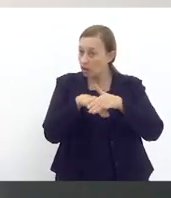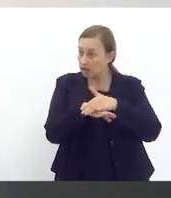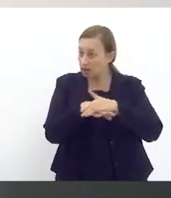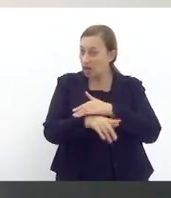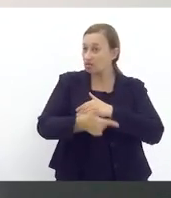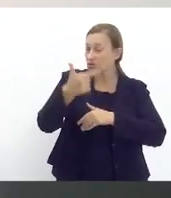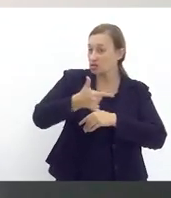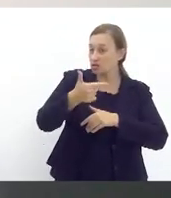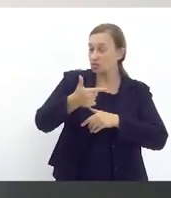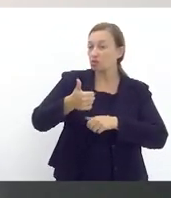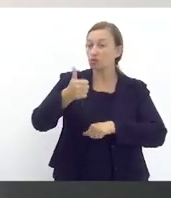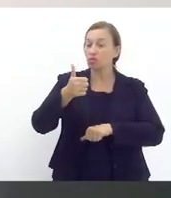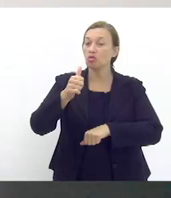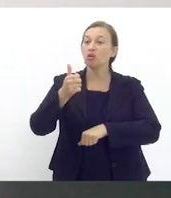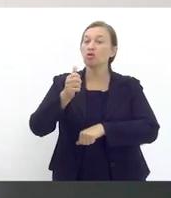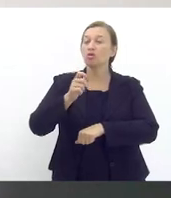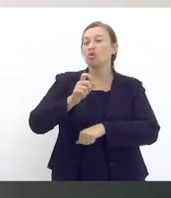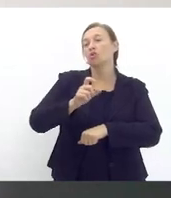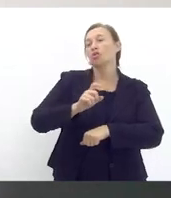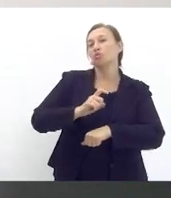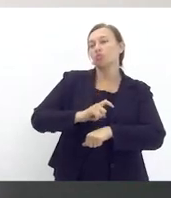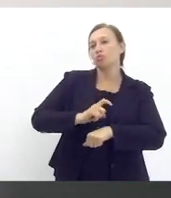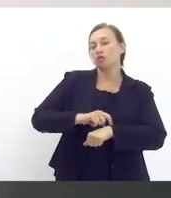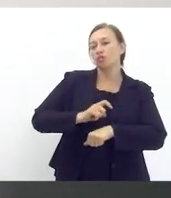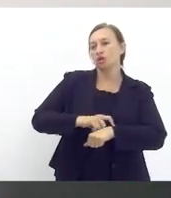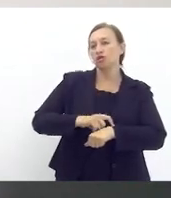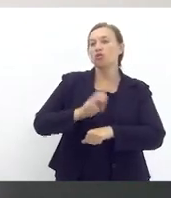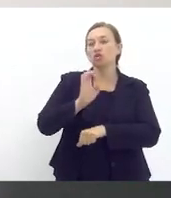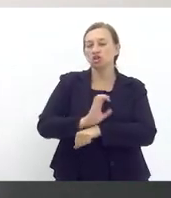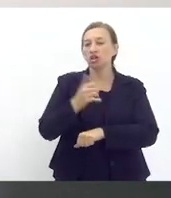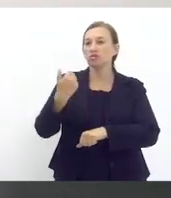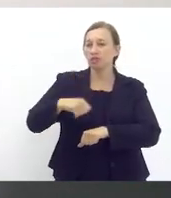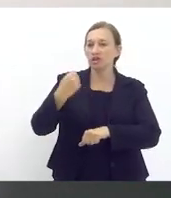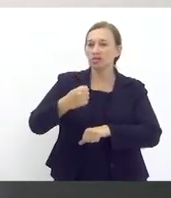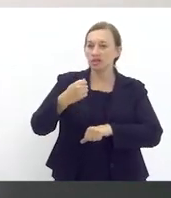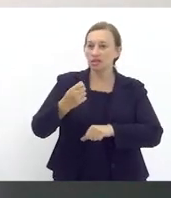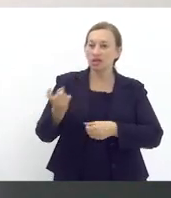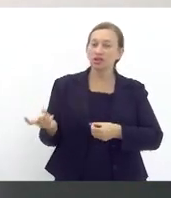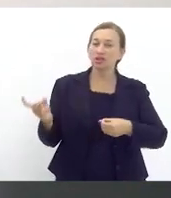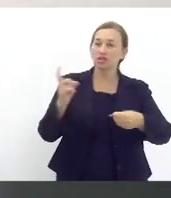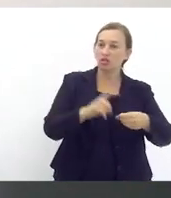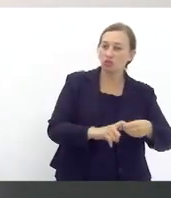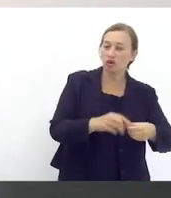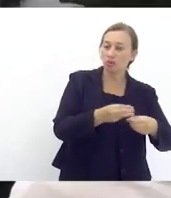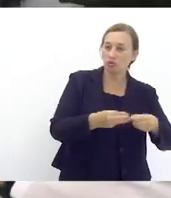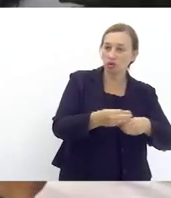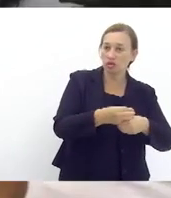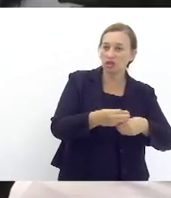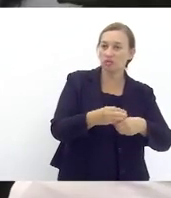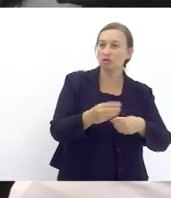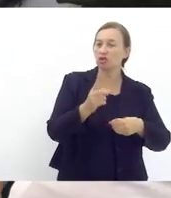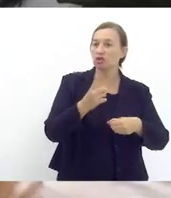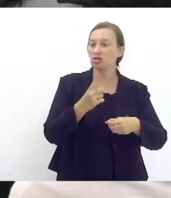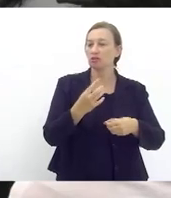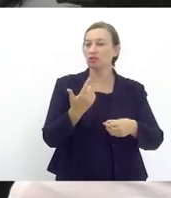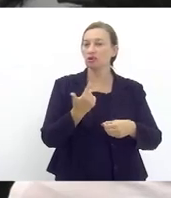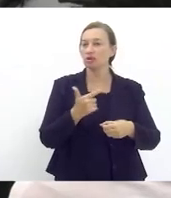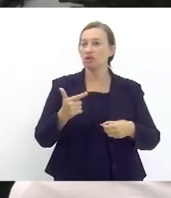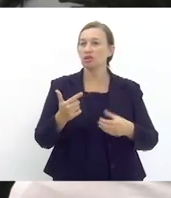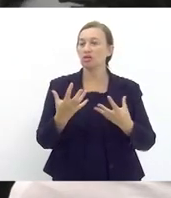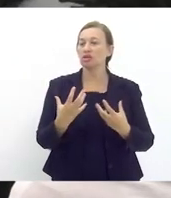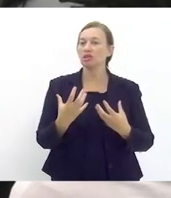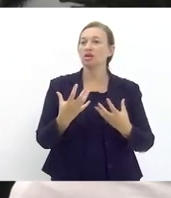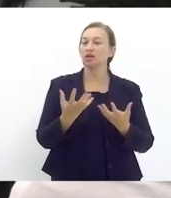o estado Obrigatoriamente precisa priorizar os municípios que não fizeram a primeira rodada de adesão Ok bom